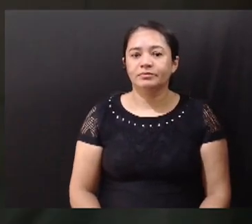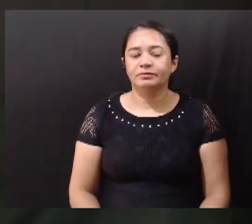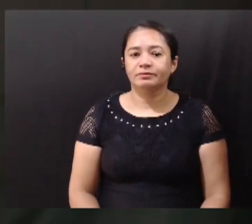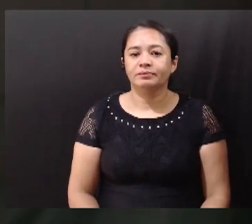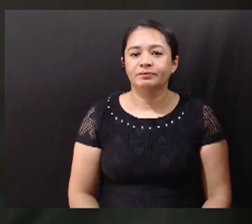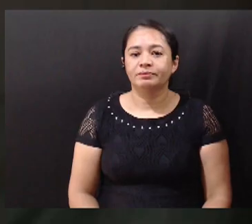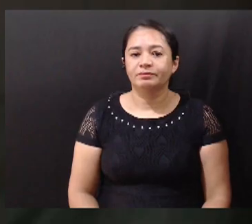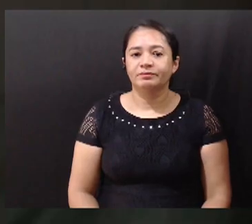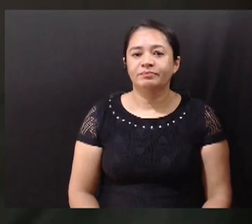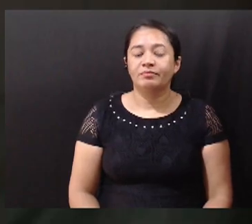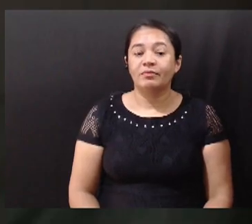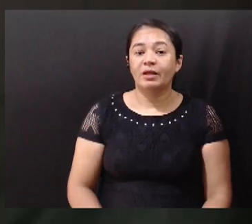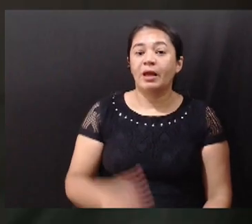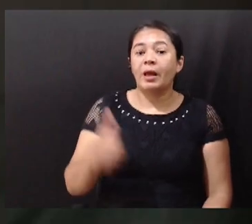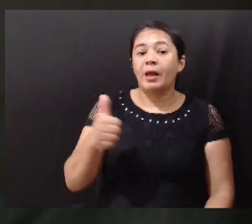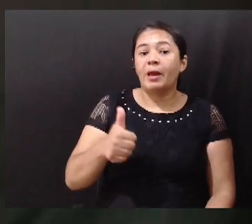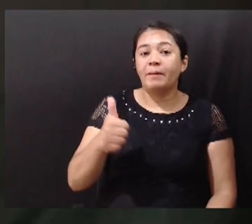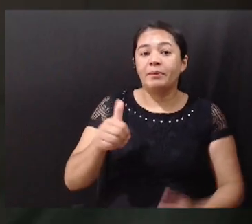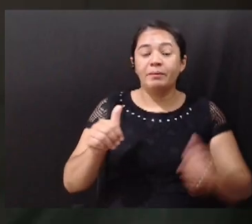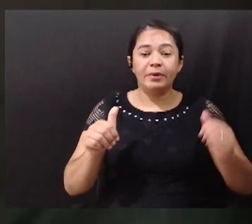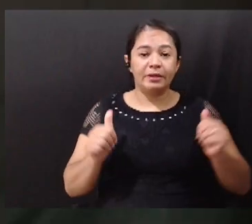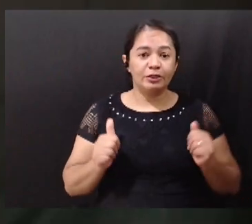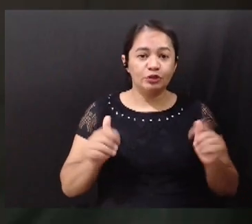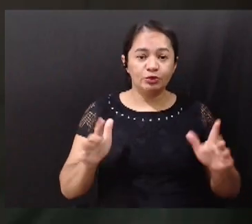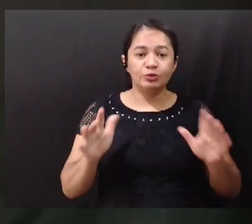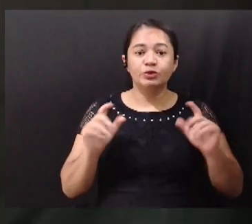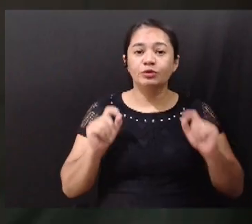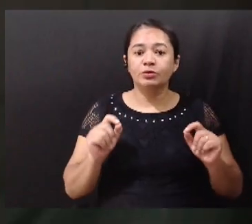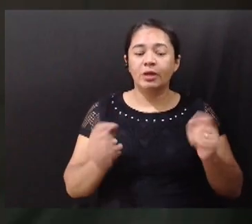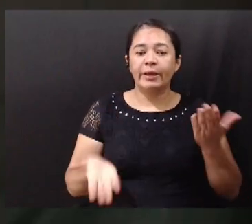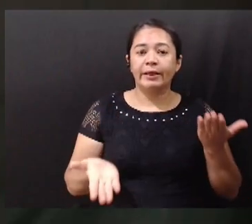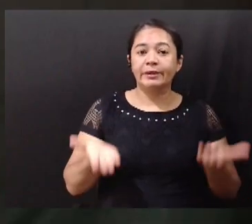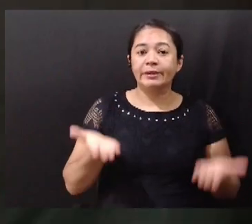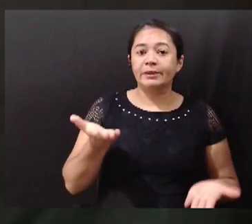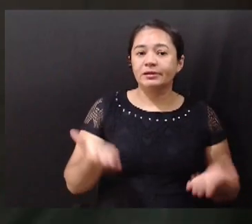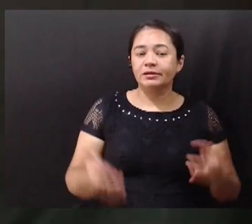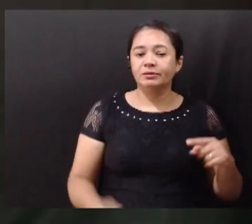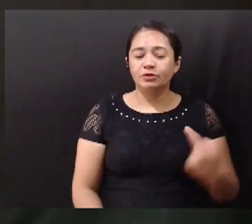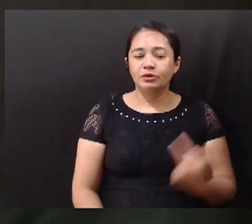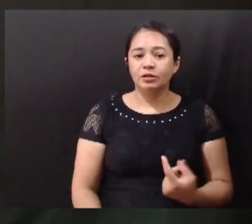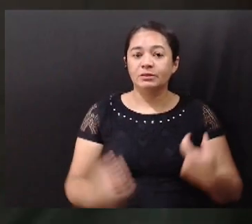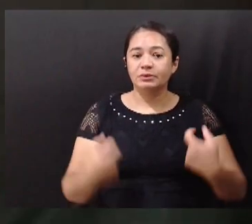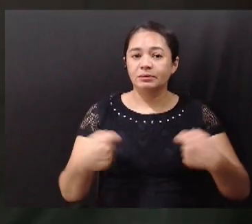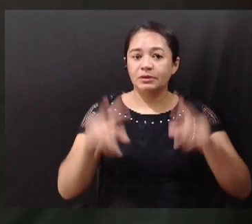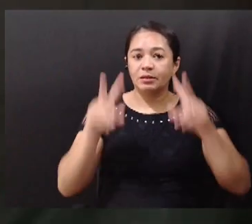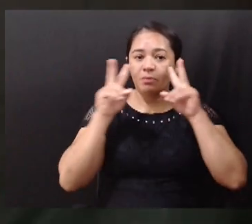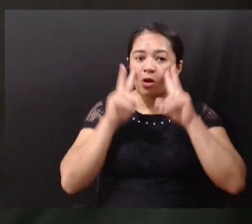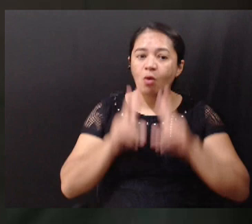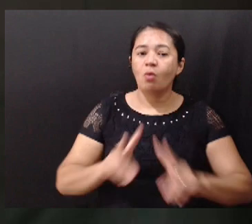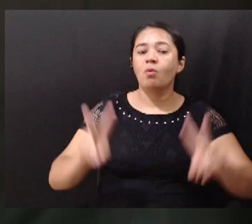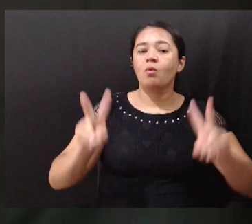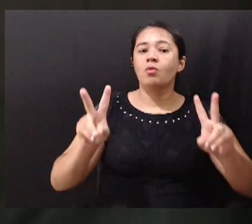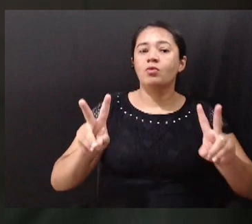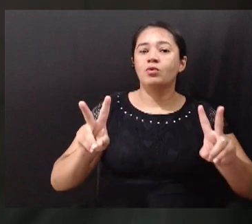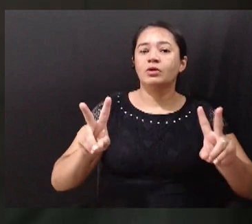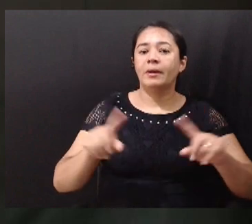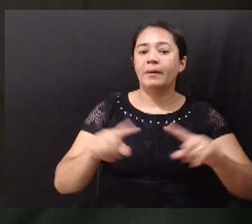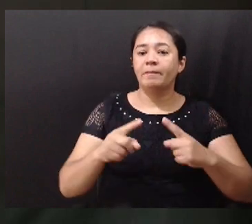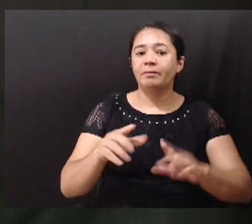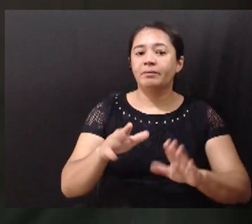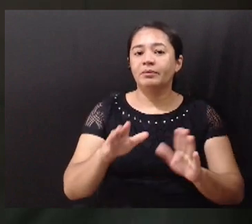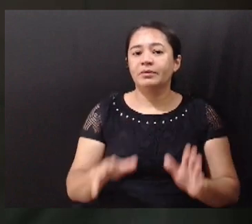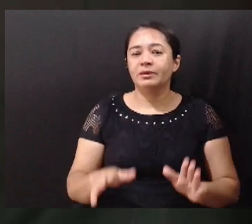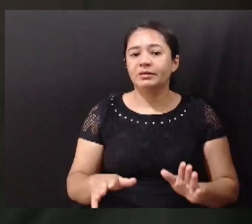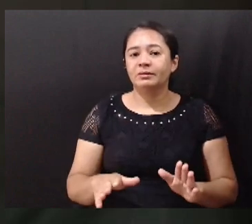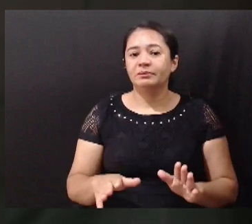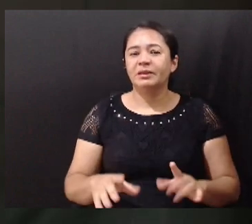primeiro passo, né, como a Vanessa apontou, é o equilíbrio. A gente precisa olhar para si mesmo, mas existe um